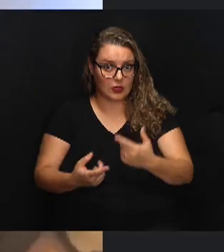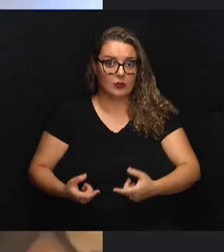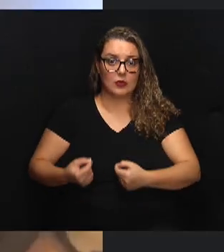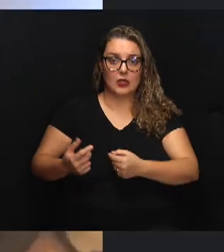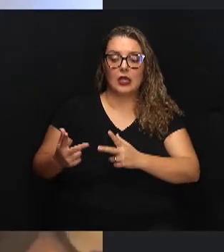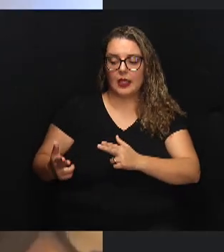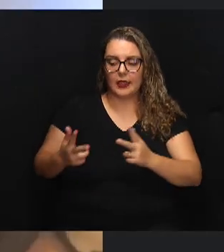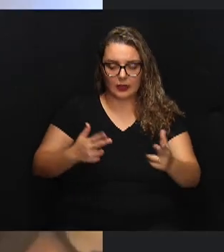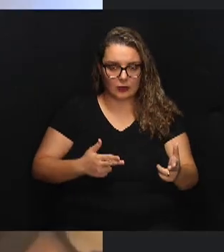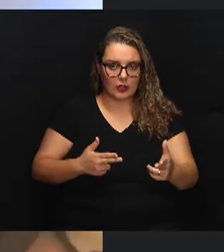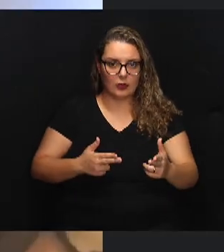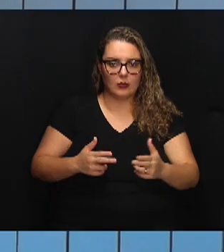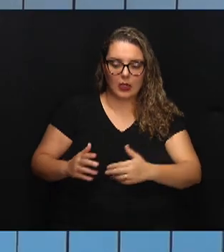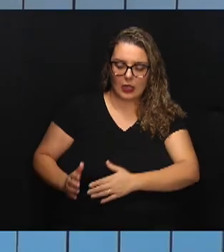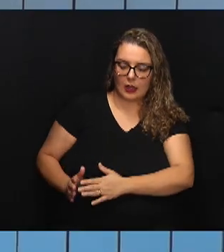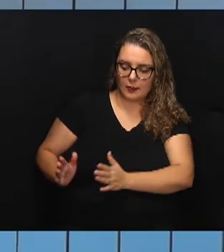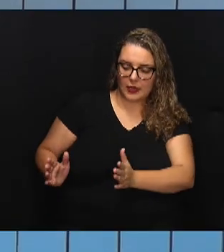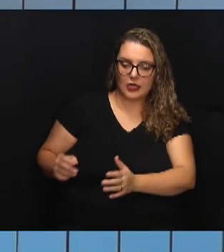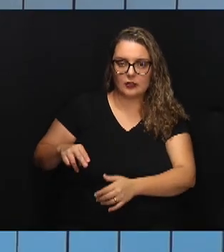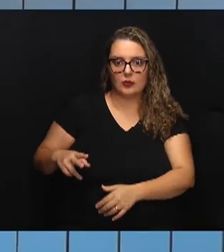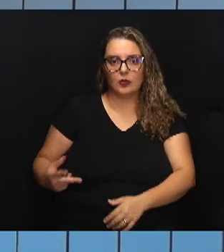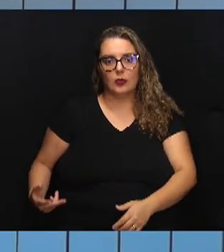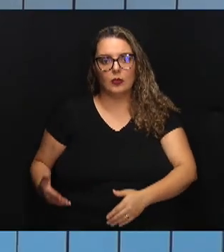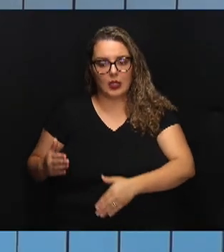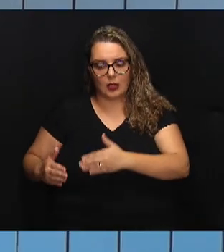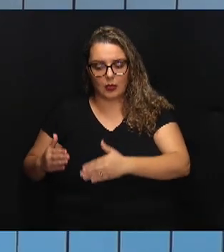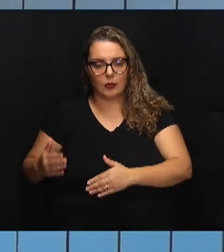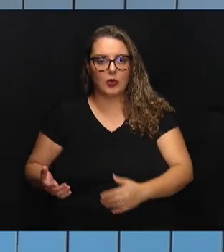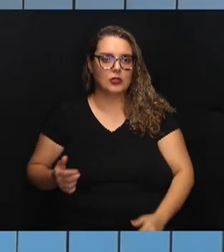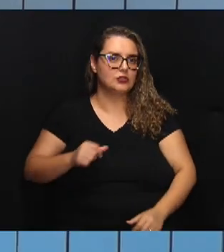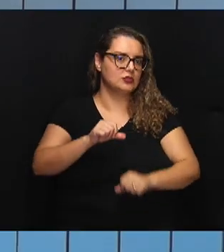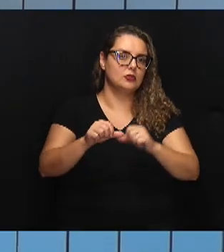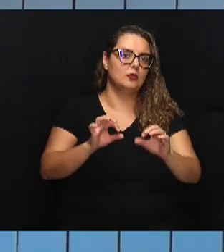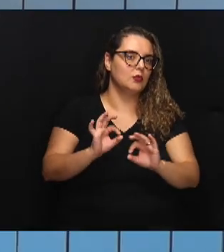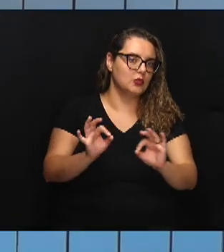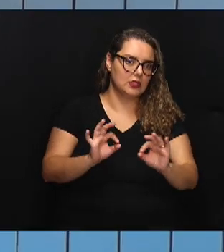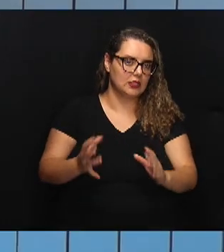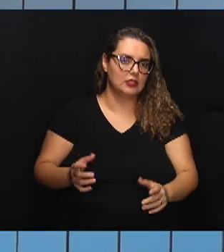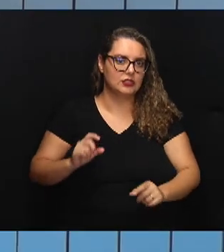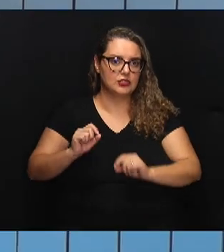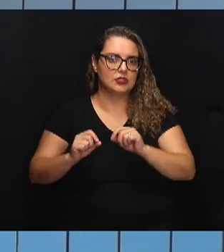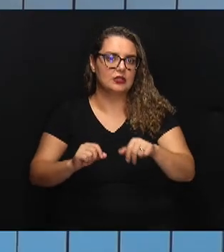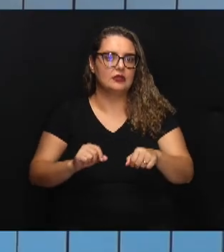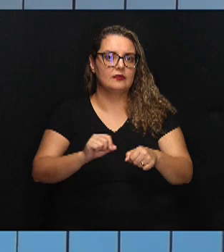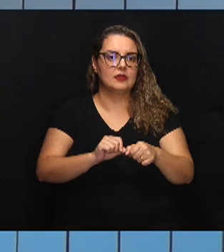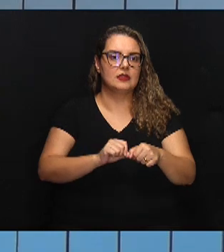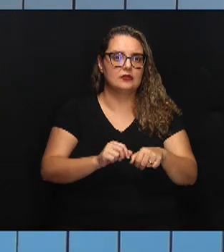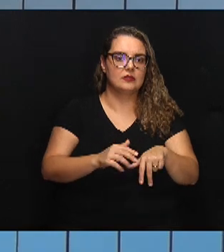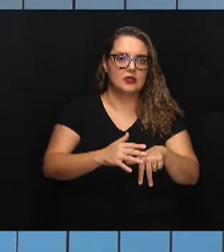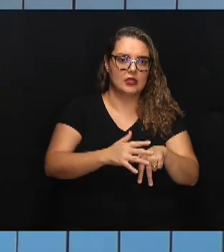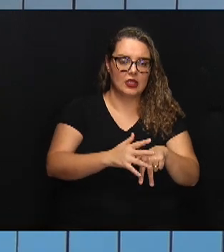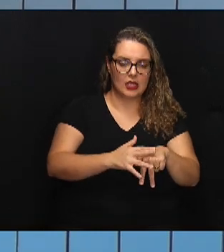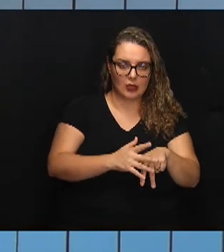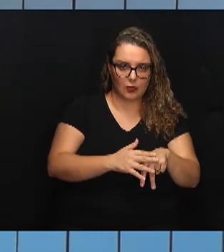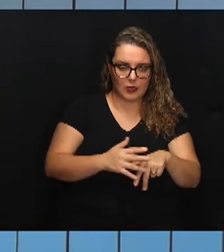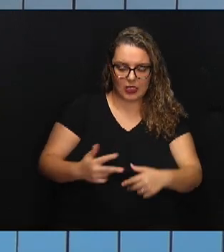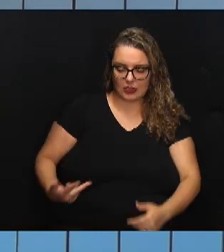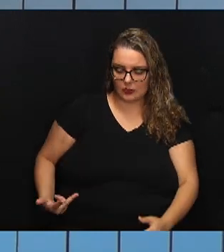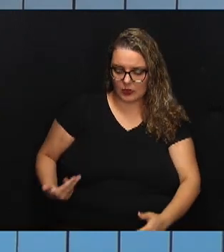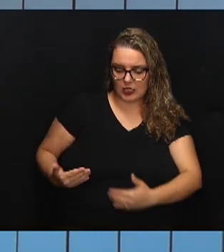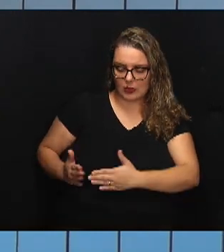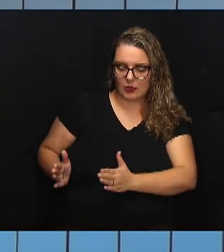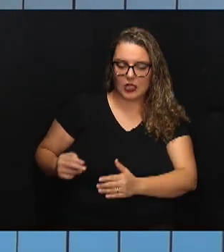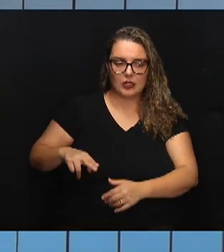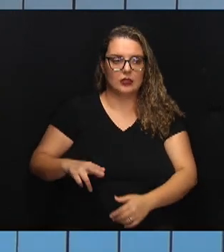equivalentes. Não muda praticamente nada, então, de quem for fazer a cirurgia robótica ou a convencional.